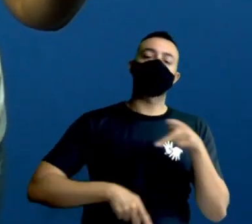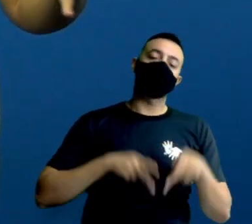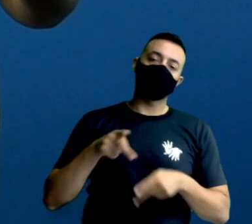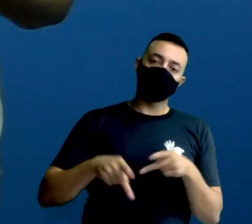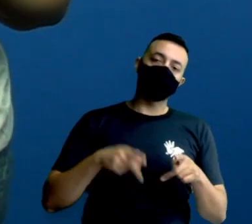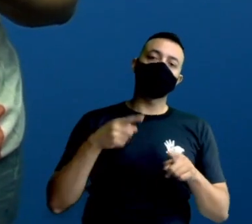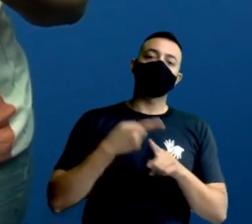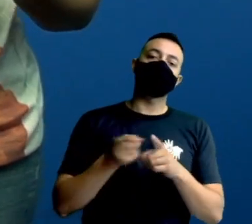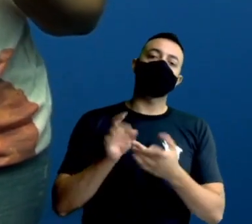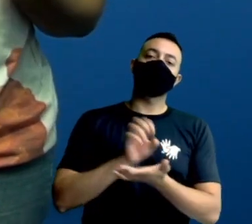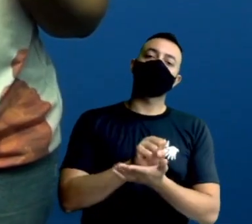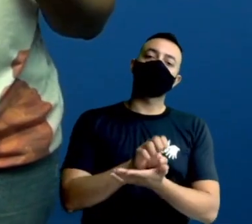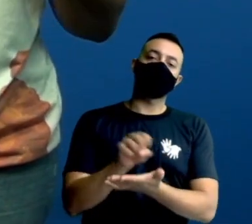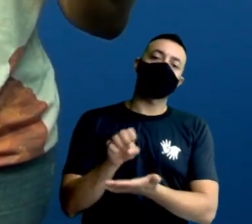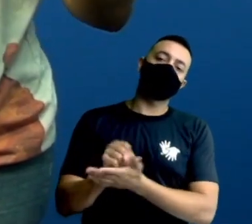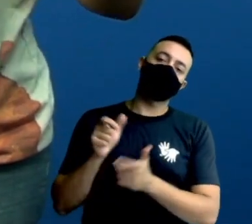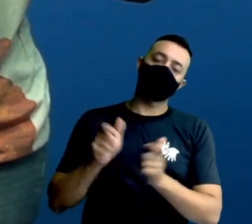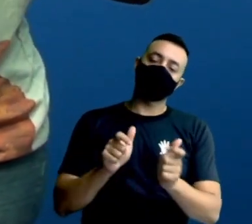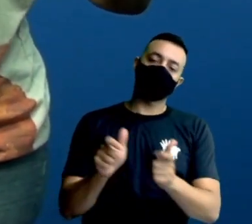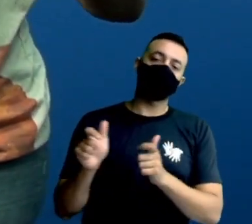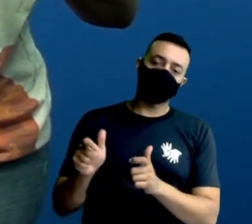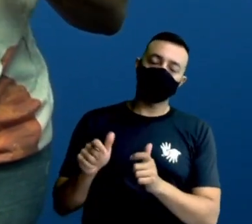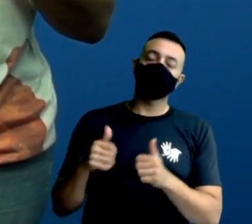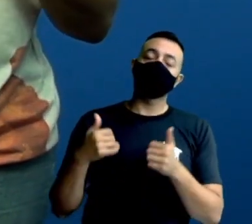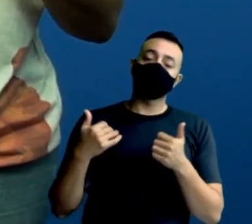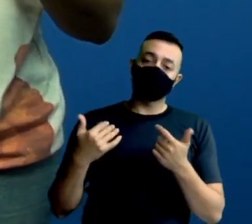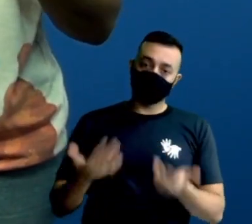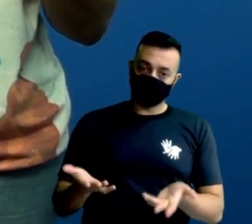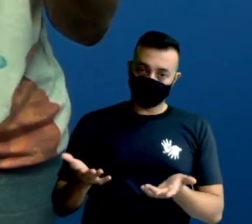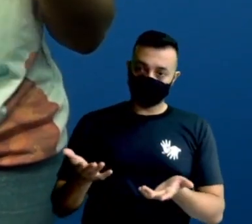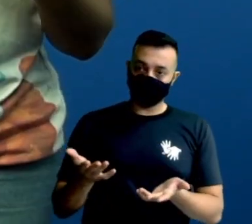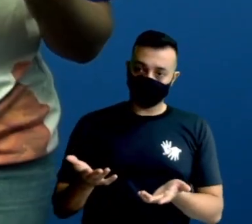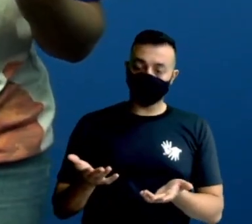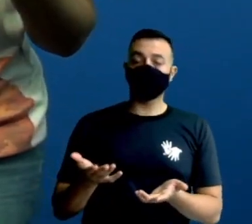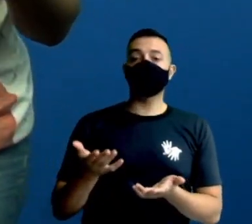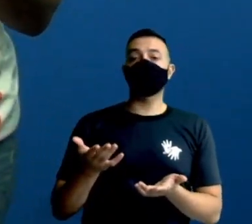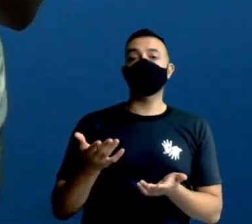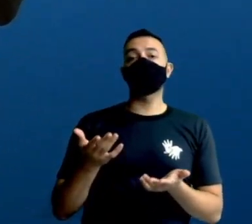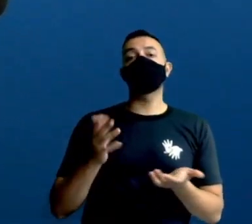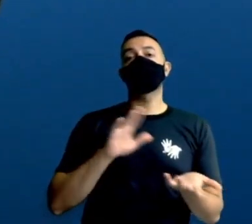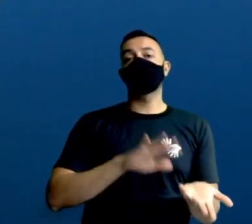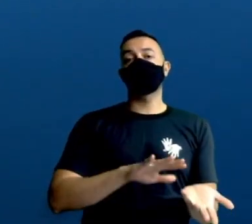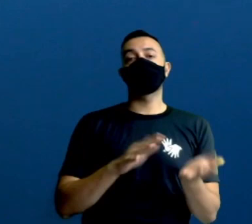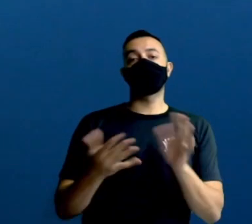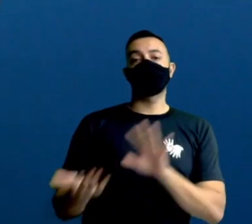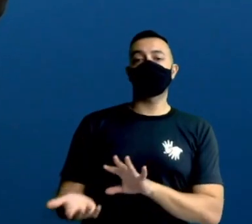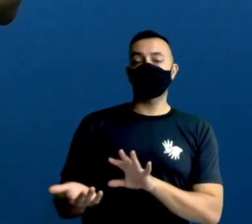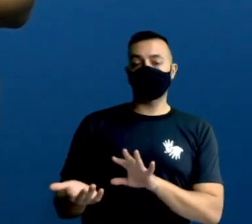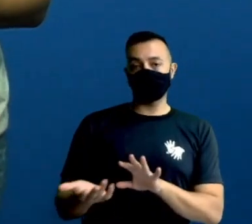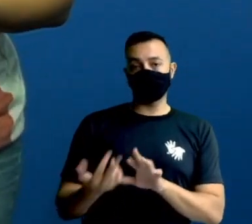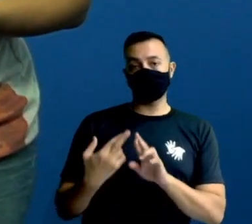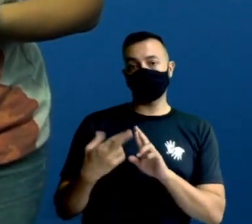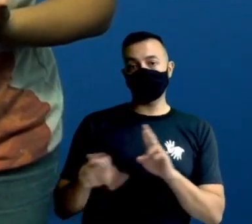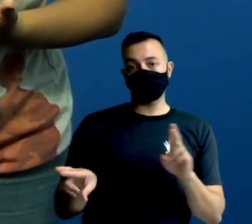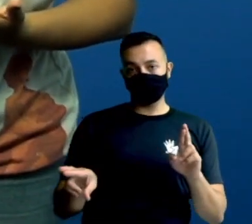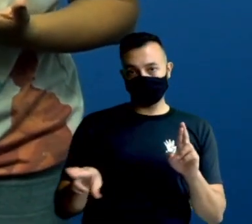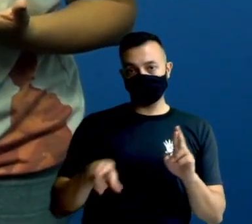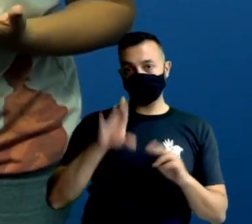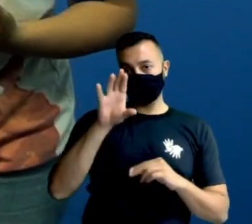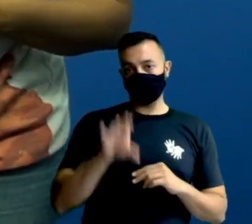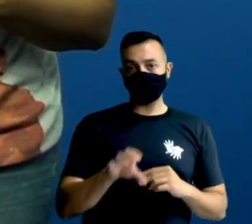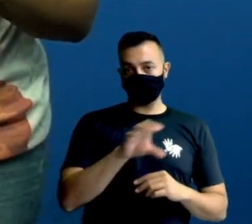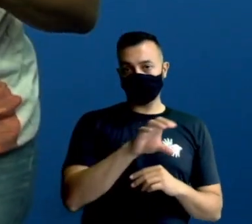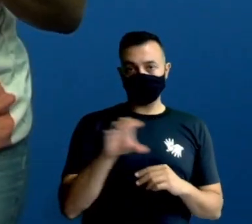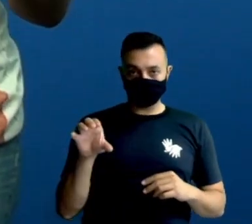mas que ocupava todo esse território. E que foi aí ou convertido para a religião